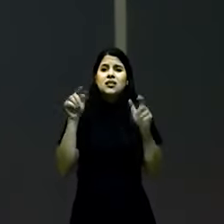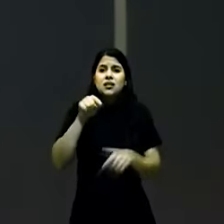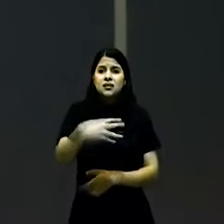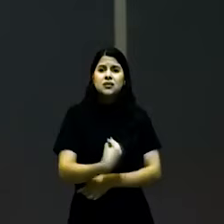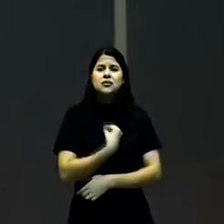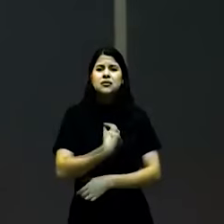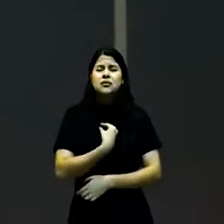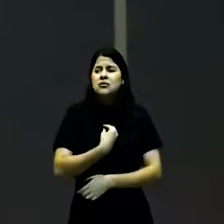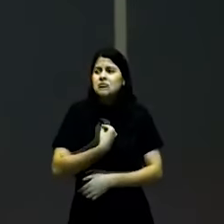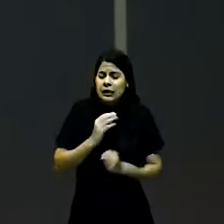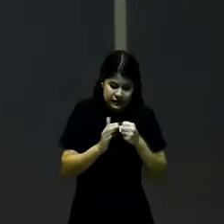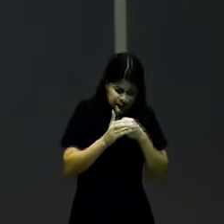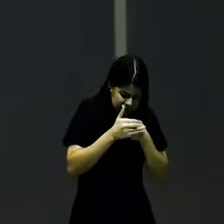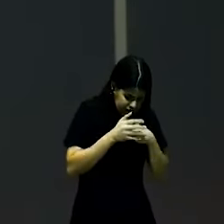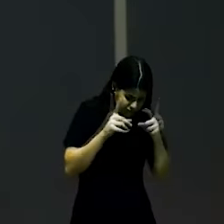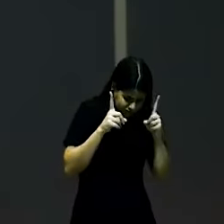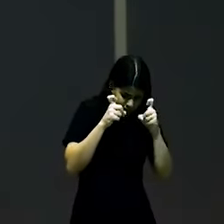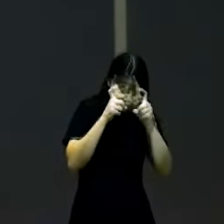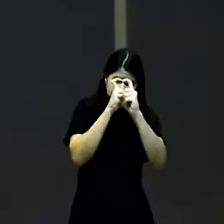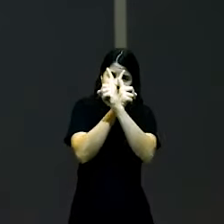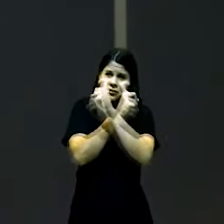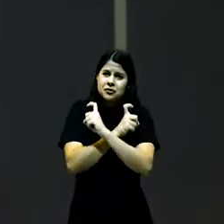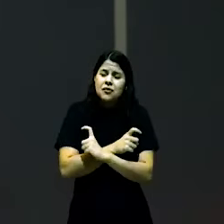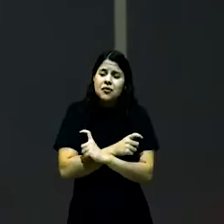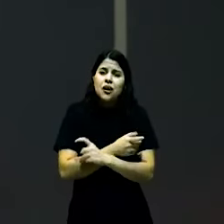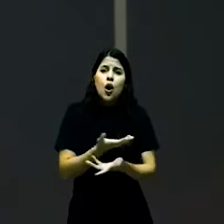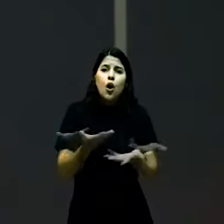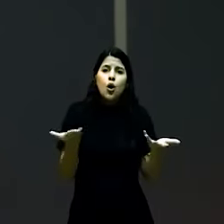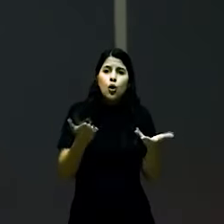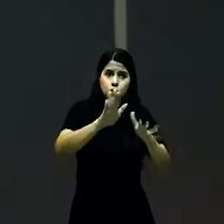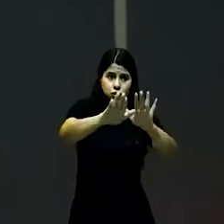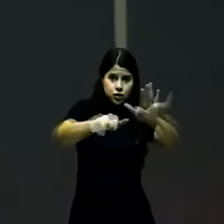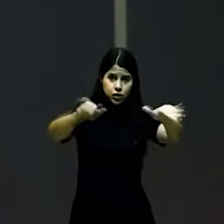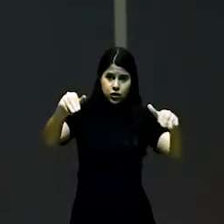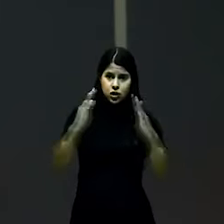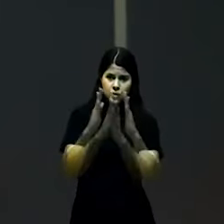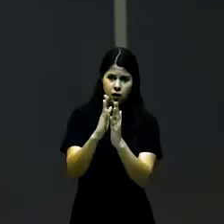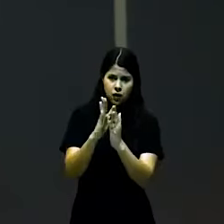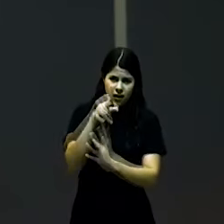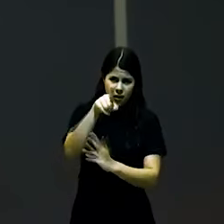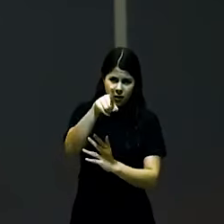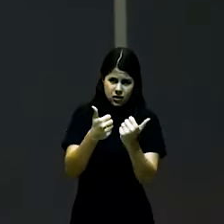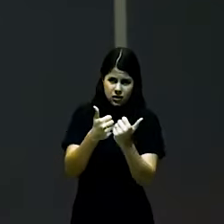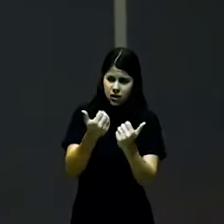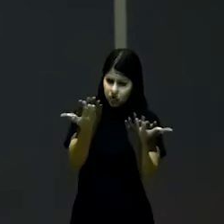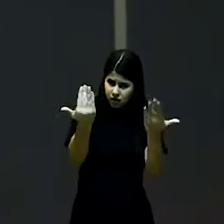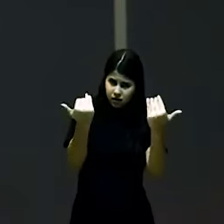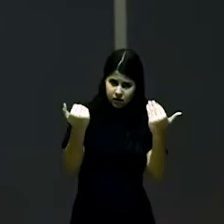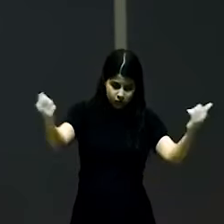você que tem se escondido, eu quero orar por você. Se você quiser vir aqui na